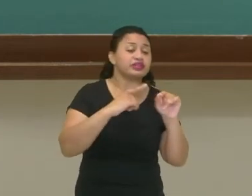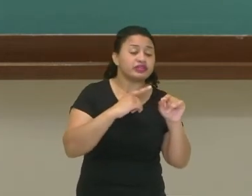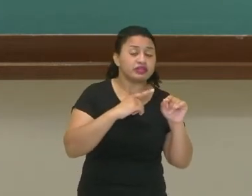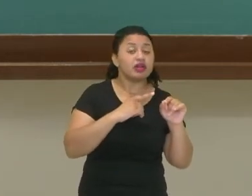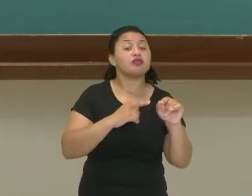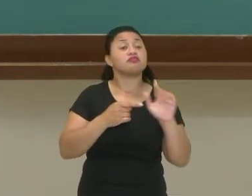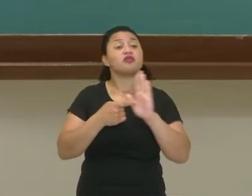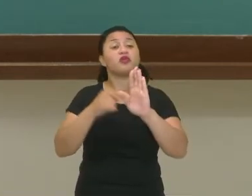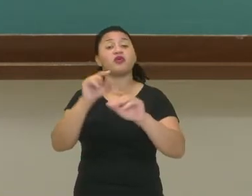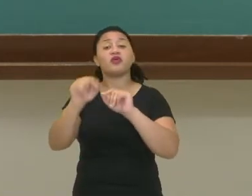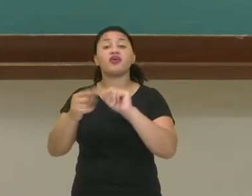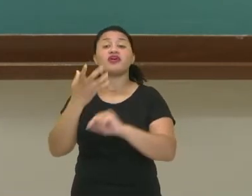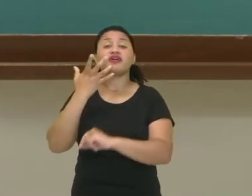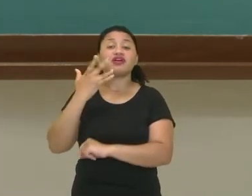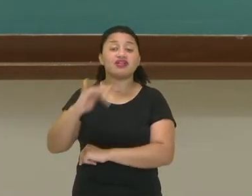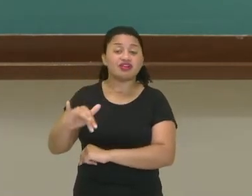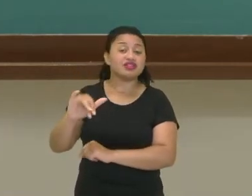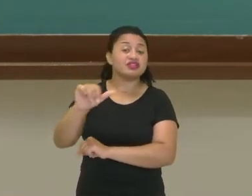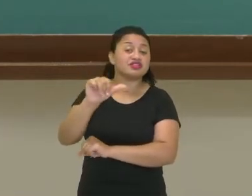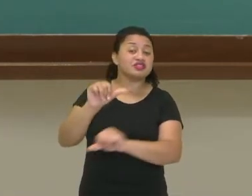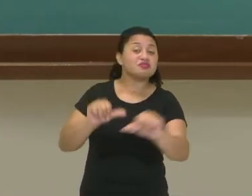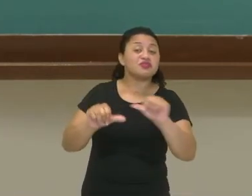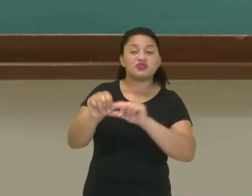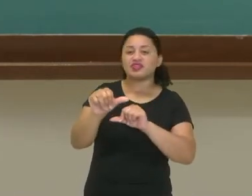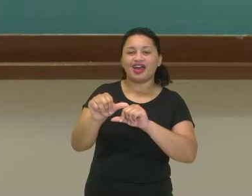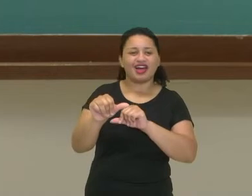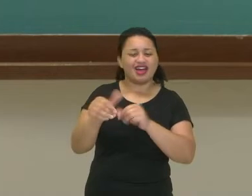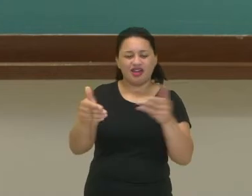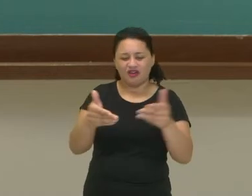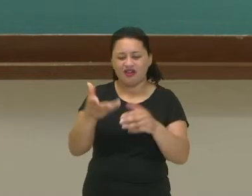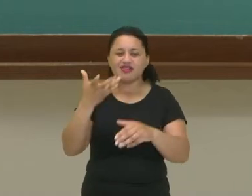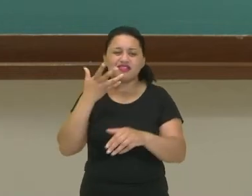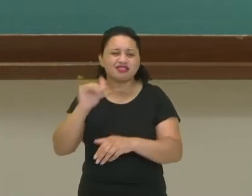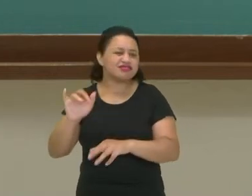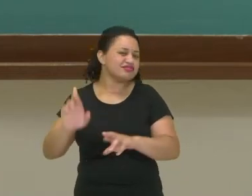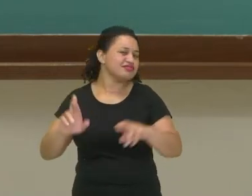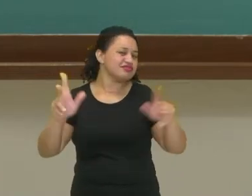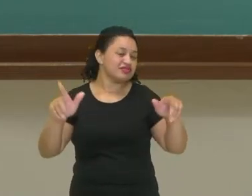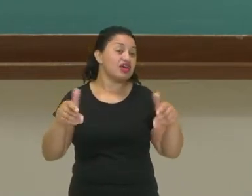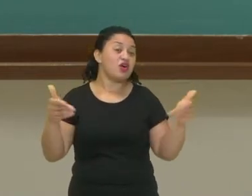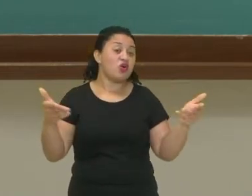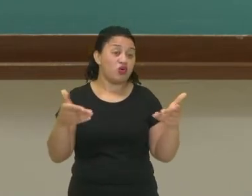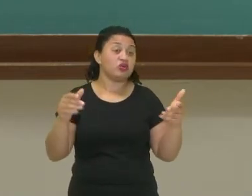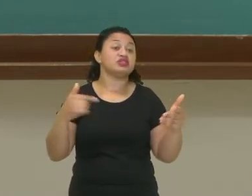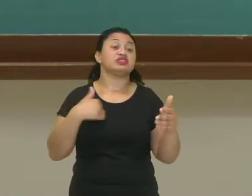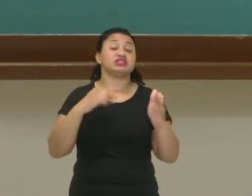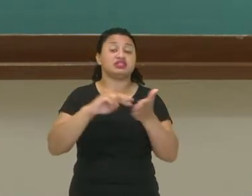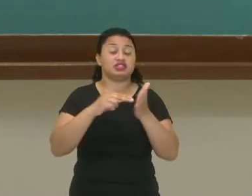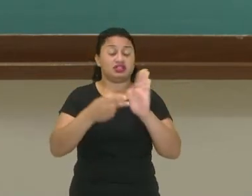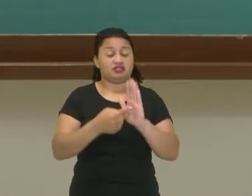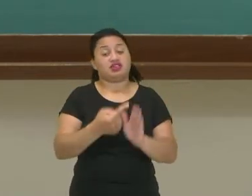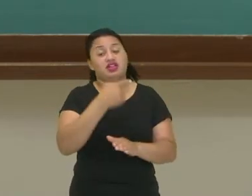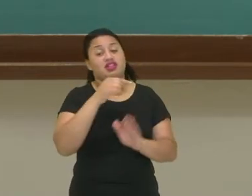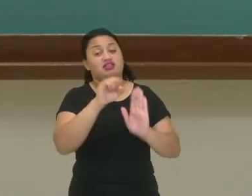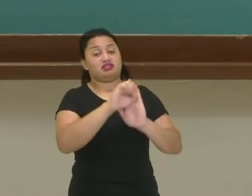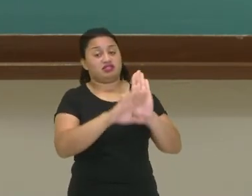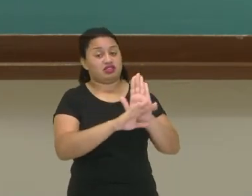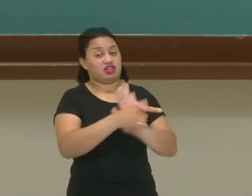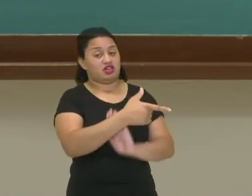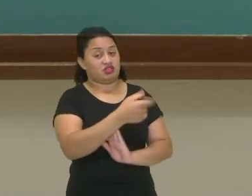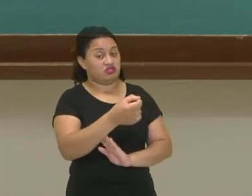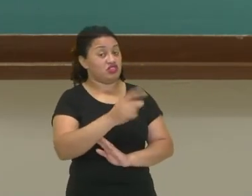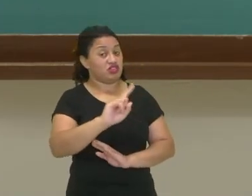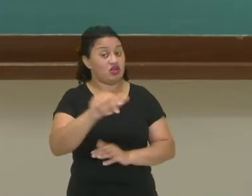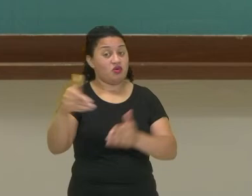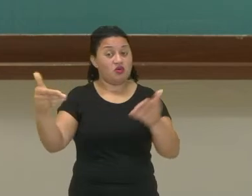que a criança mudou. As crianças de hoje não são mais as mesmas. Lembrando que esse de hoje significa lá do século XX, não de hoje, do